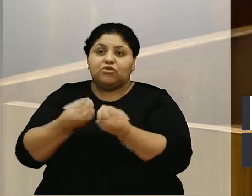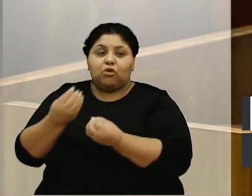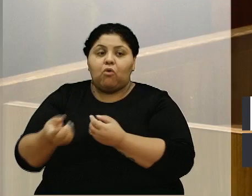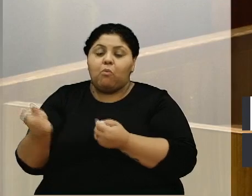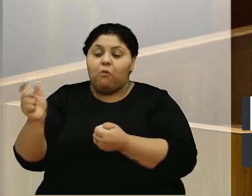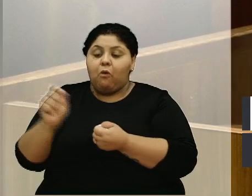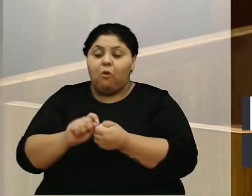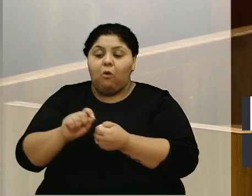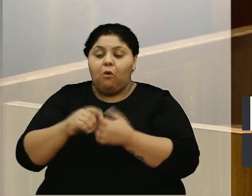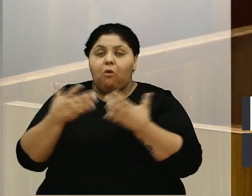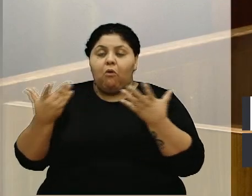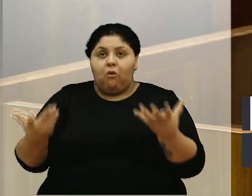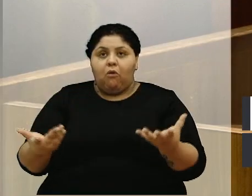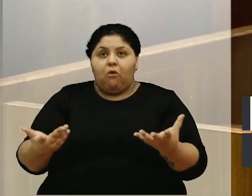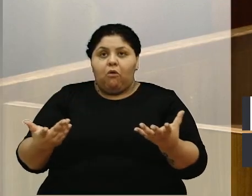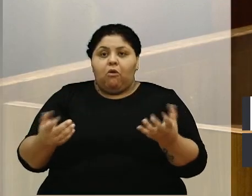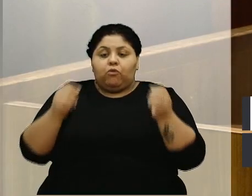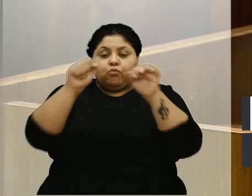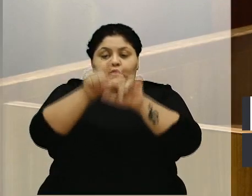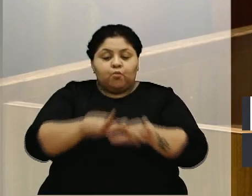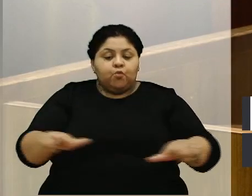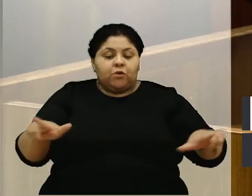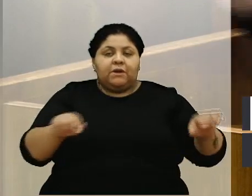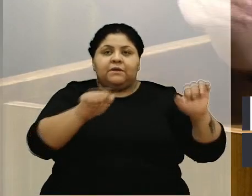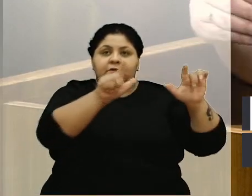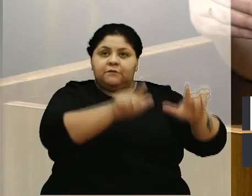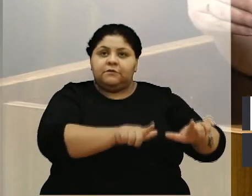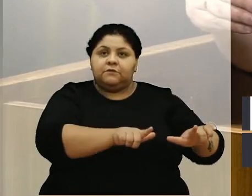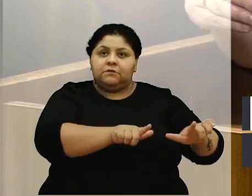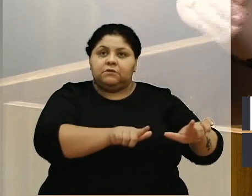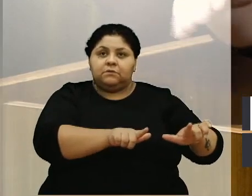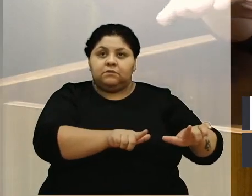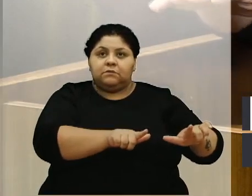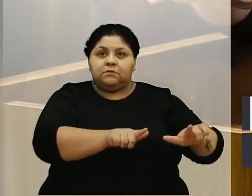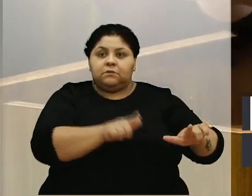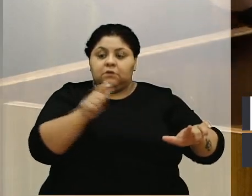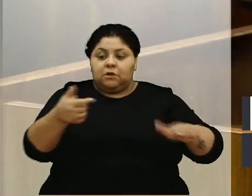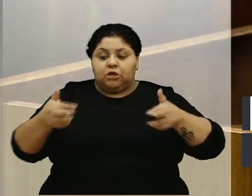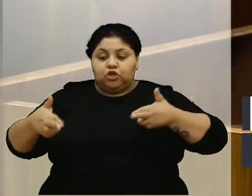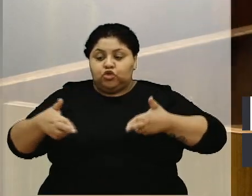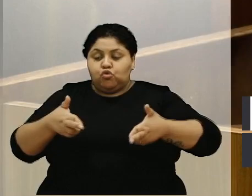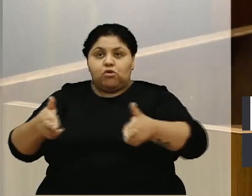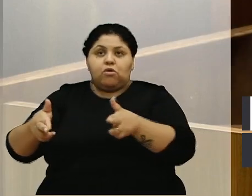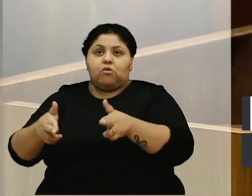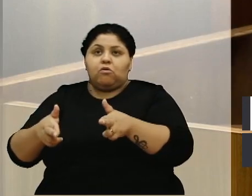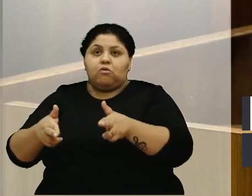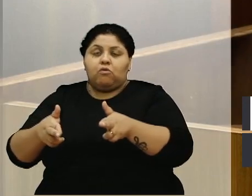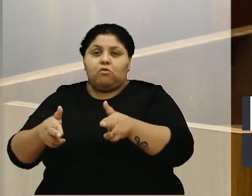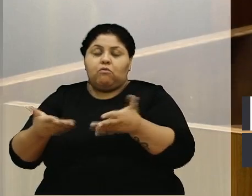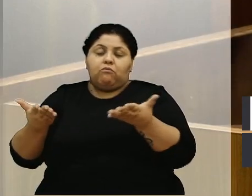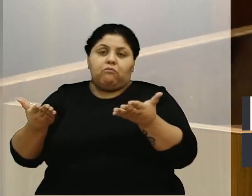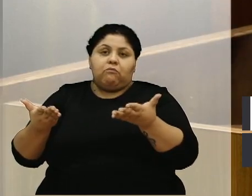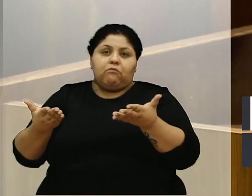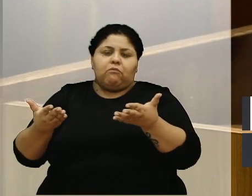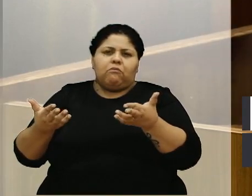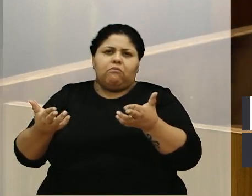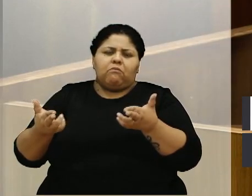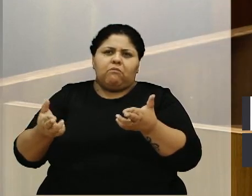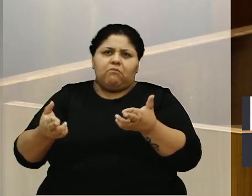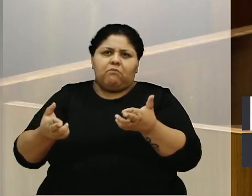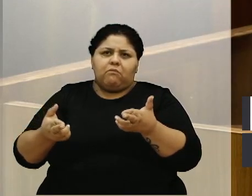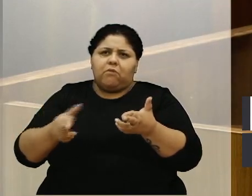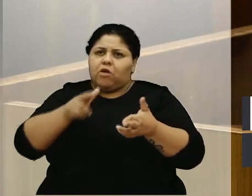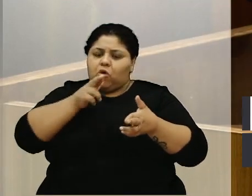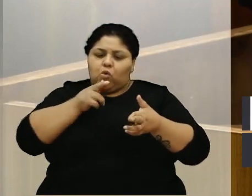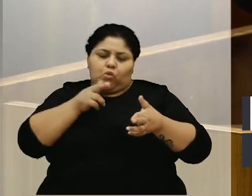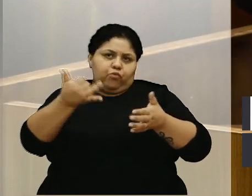fazer aí a limpeza do campo se o rio virou lá, assim que vocês podem entender, ele abriu, ele